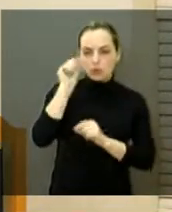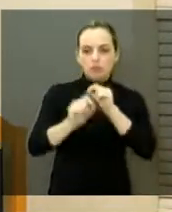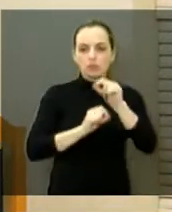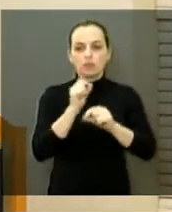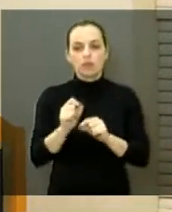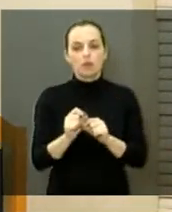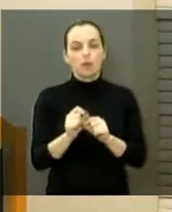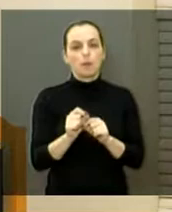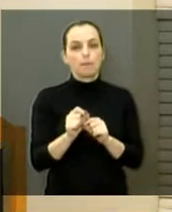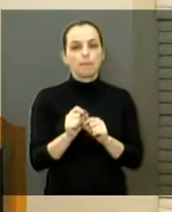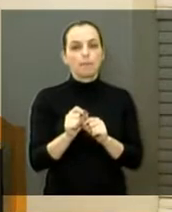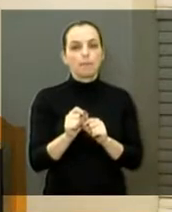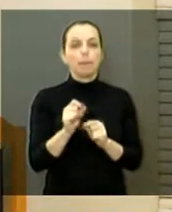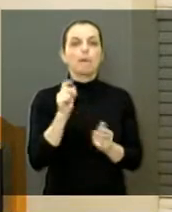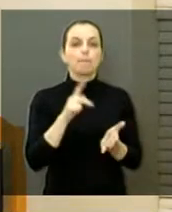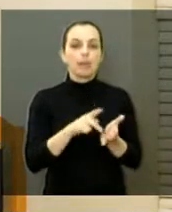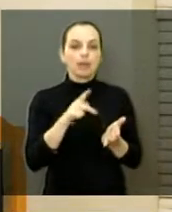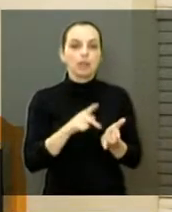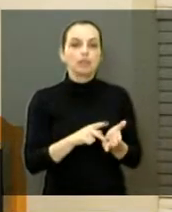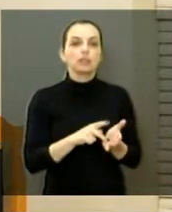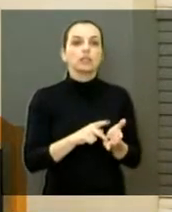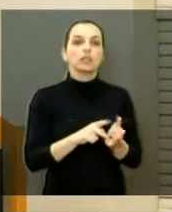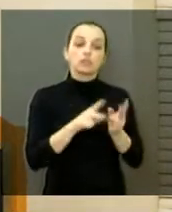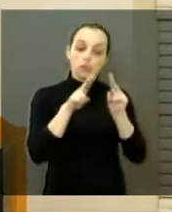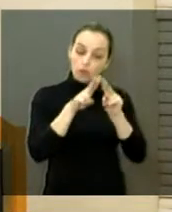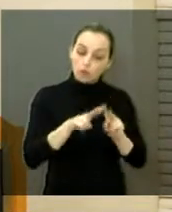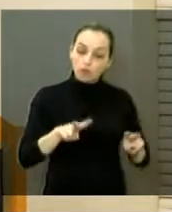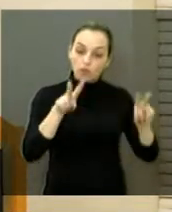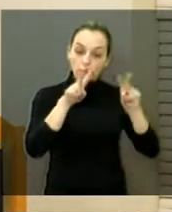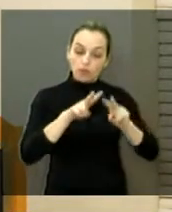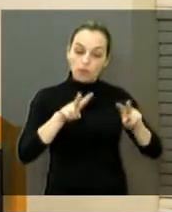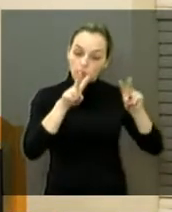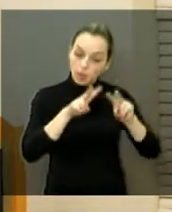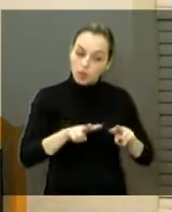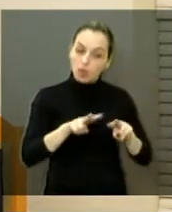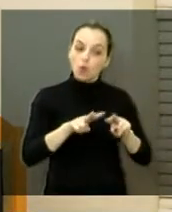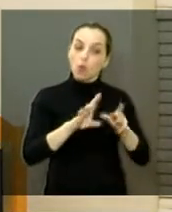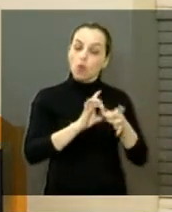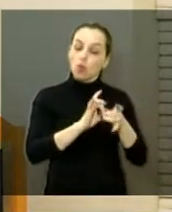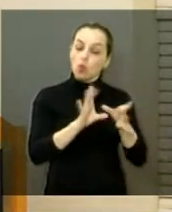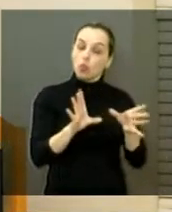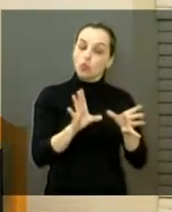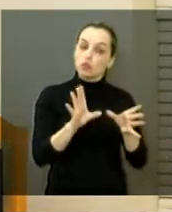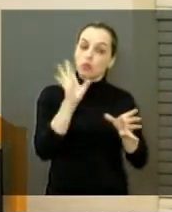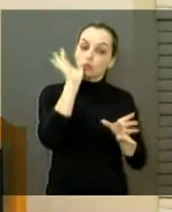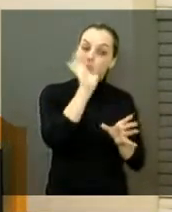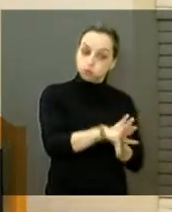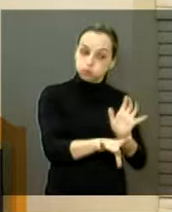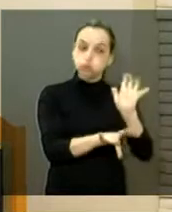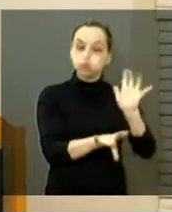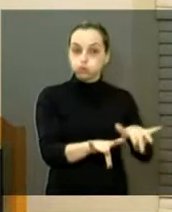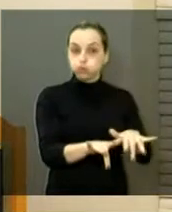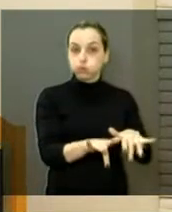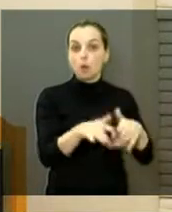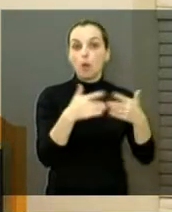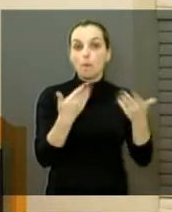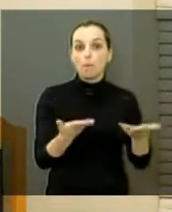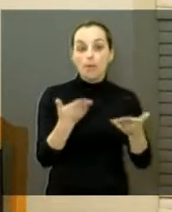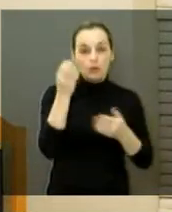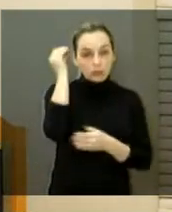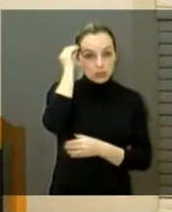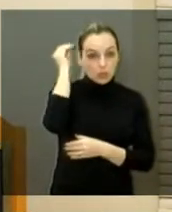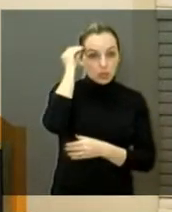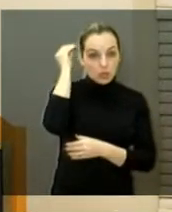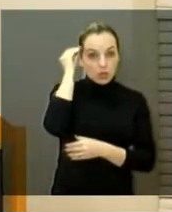lá, constatou o entulho na casa e autorizou fazer o descarte. Mas não é a culpa aí está